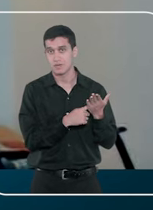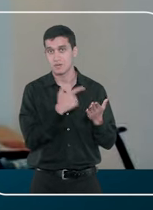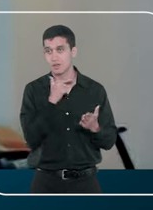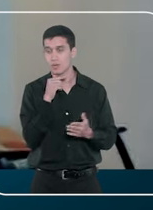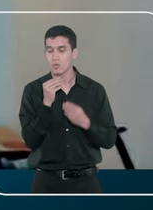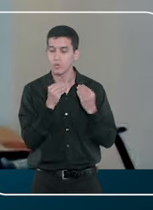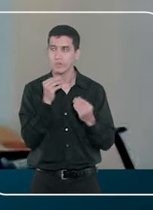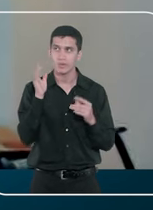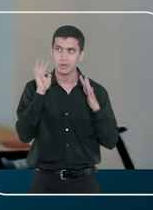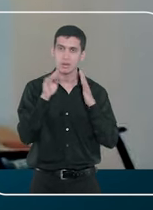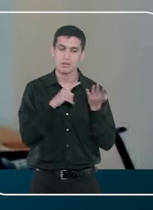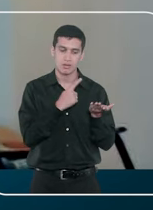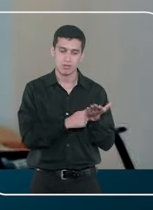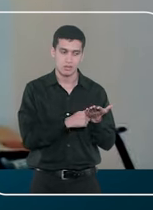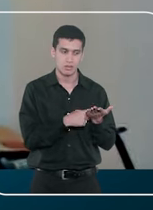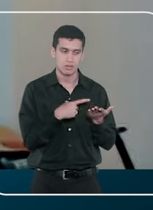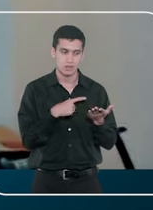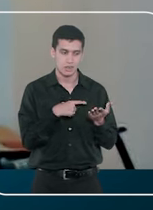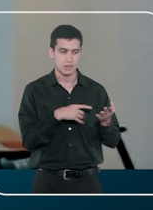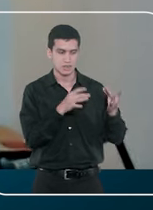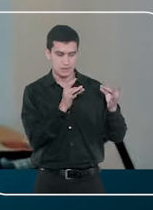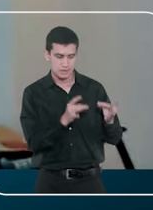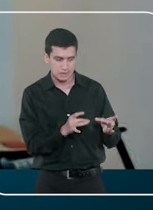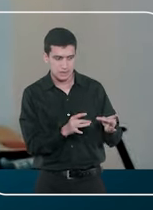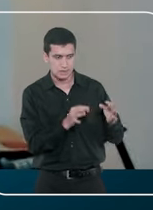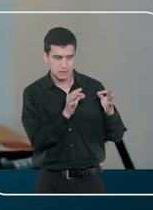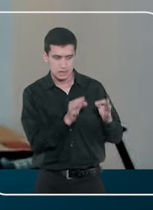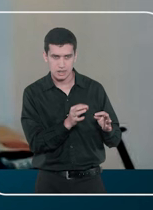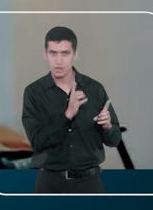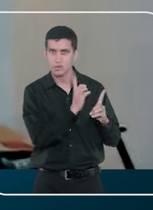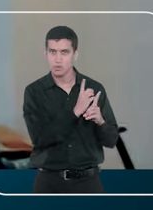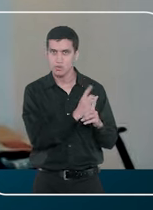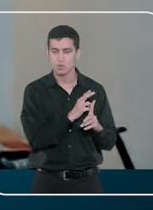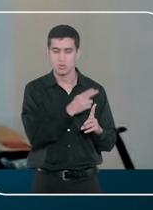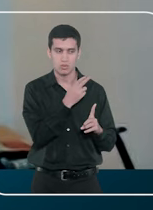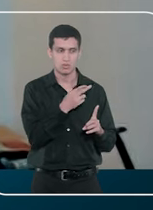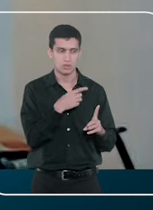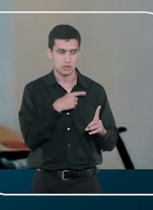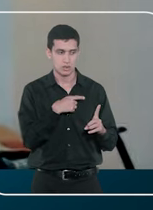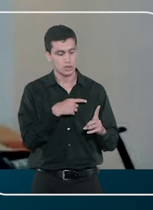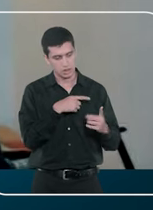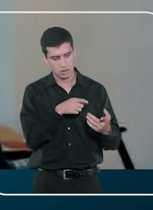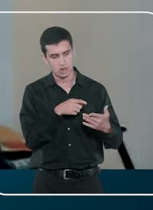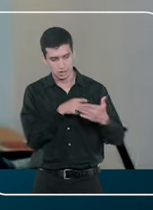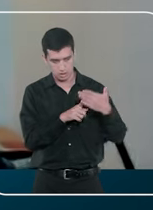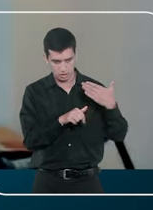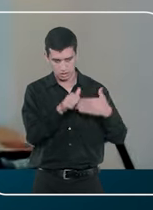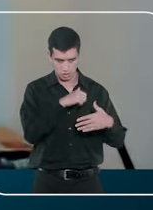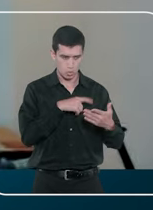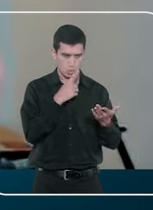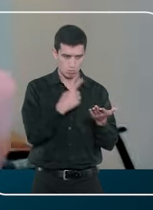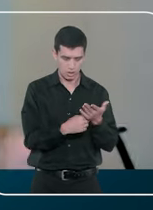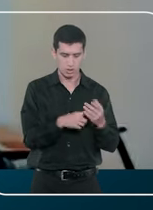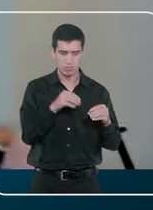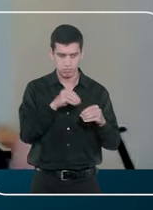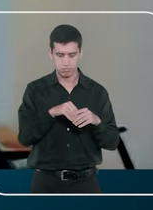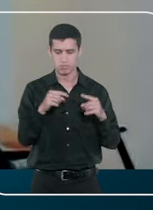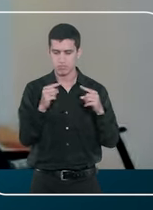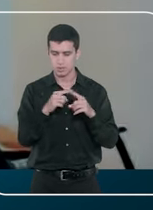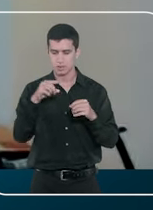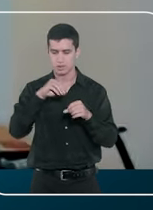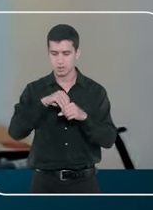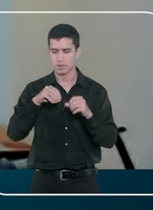acordo que guarde eficácia, um acordo que tenha impacto, ou seja, efetividade nos termos do artigo